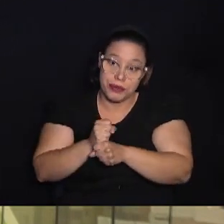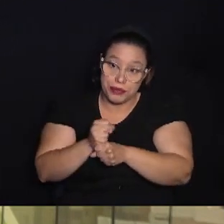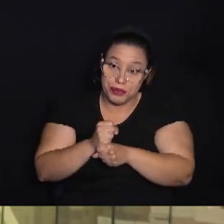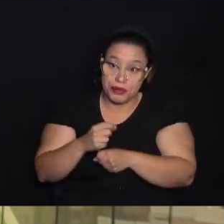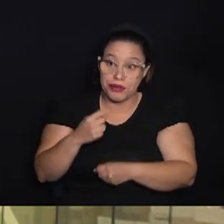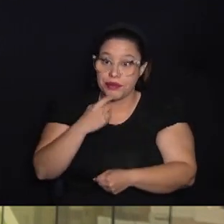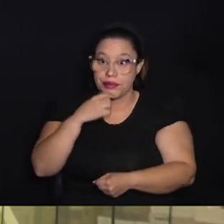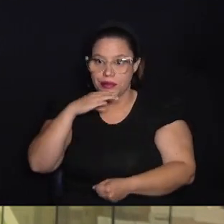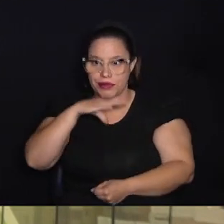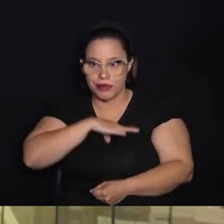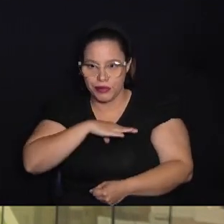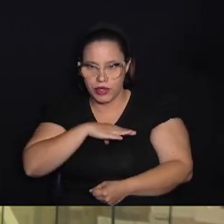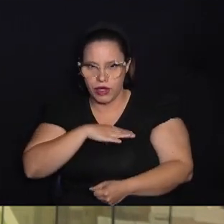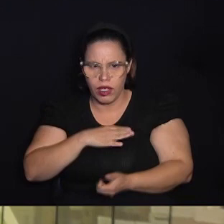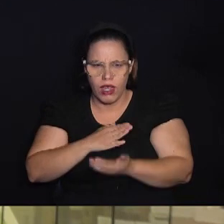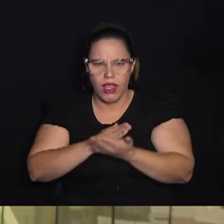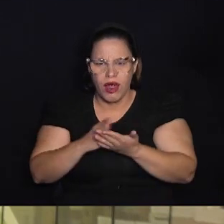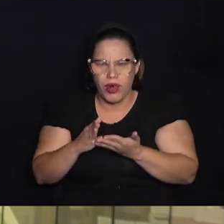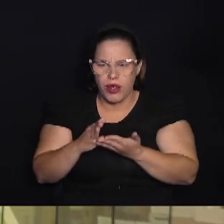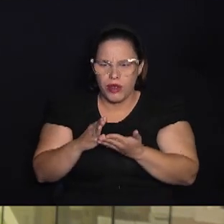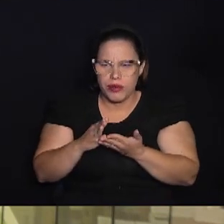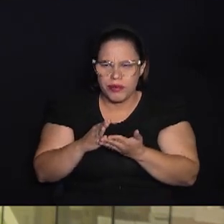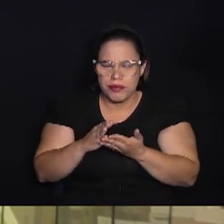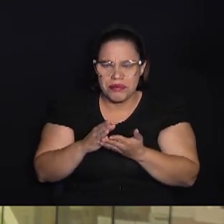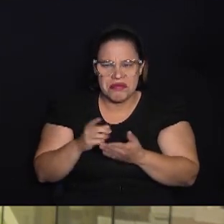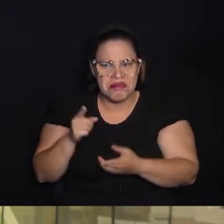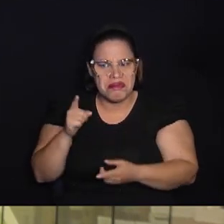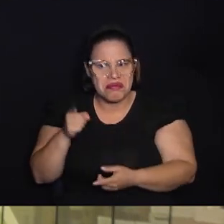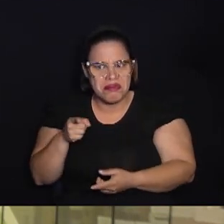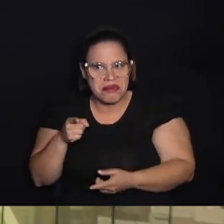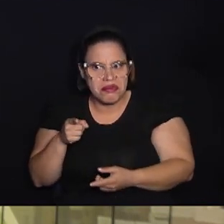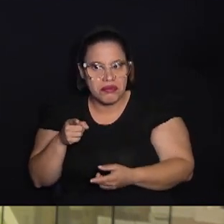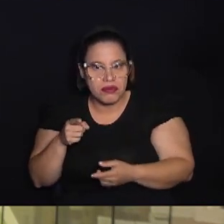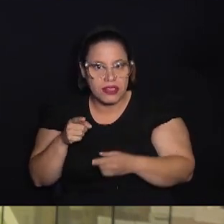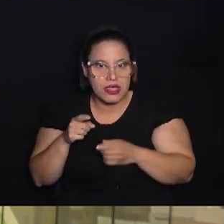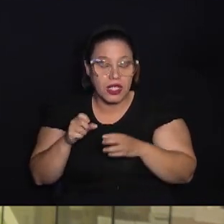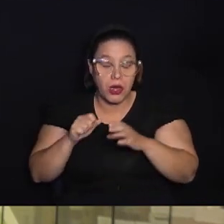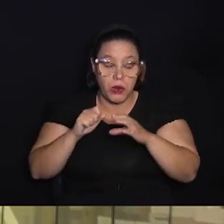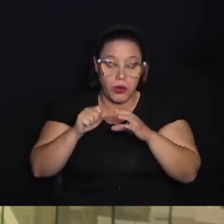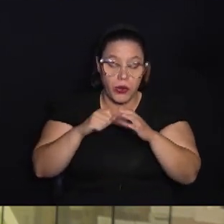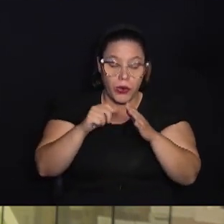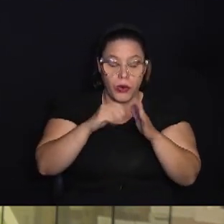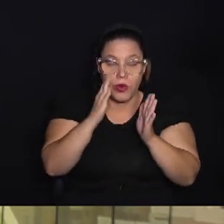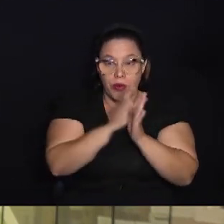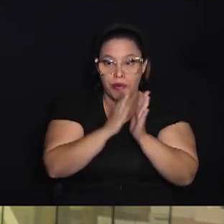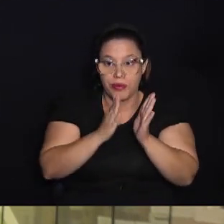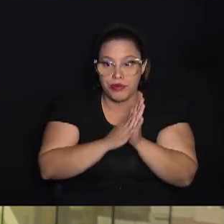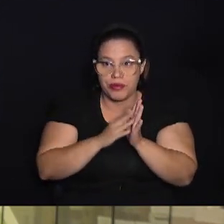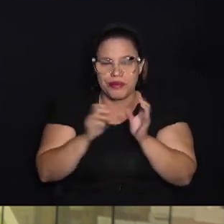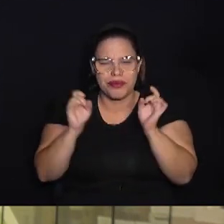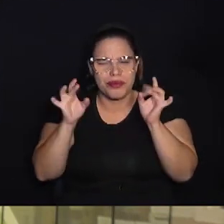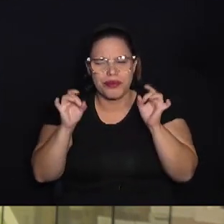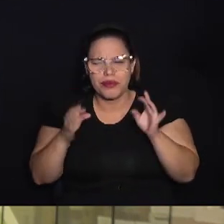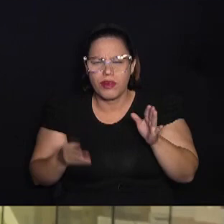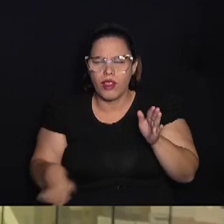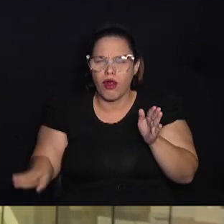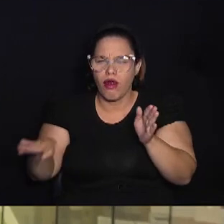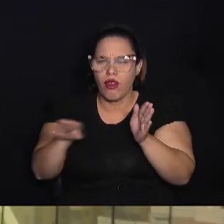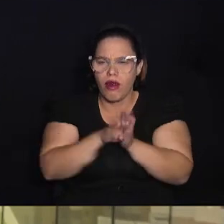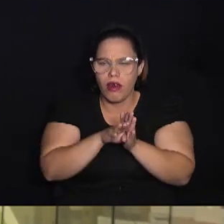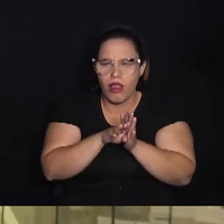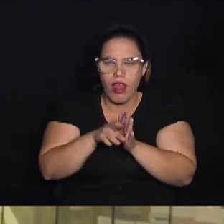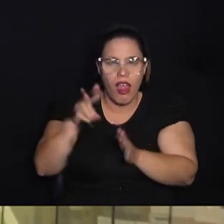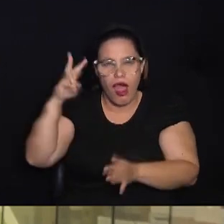Campinas bom hoje evidentemente um programa super especial porque a gente vai trazer histórias